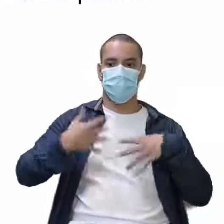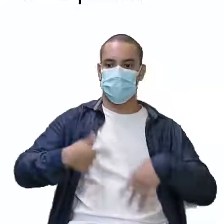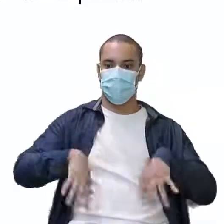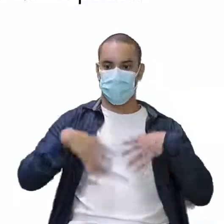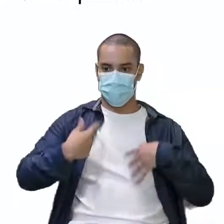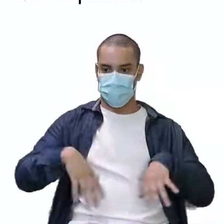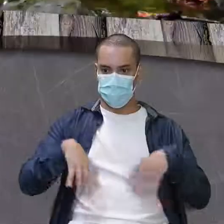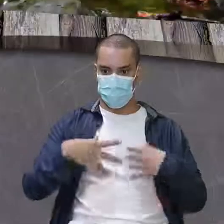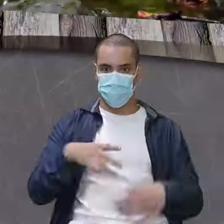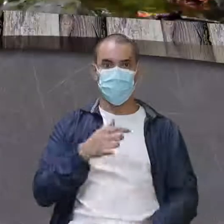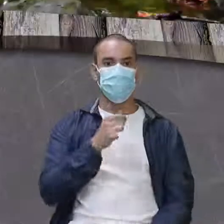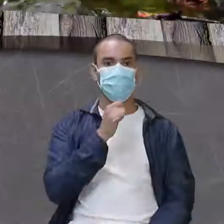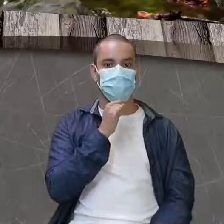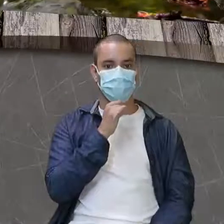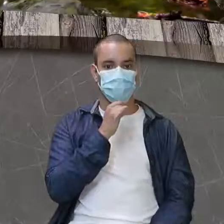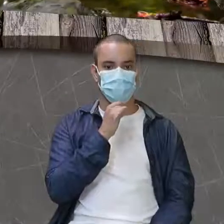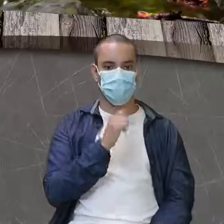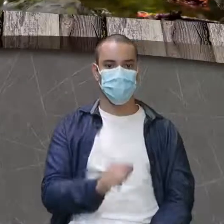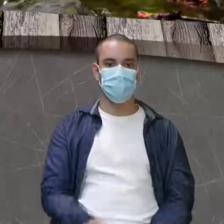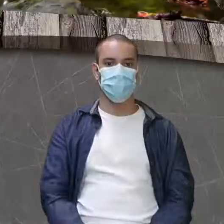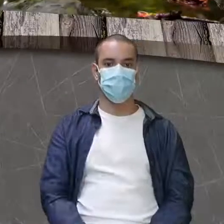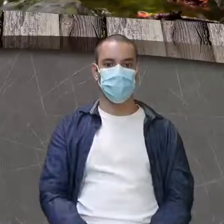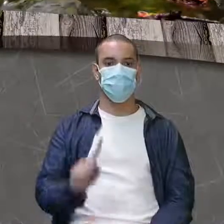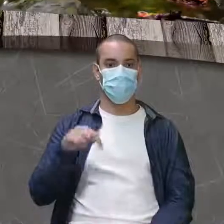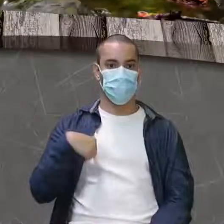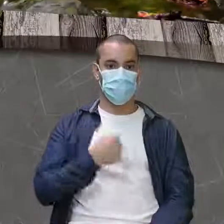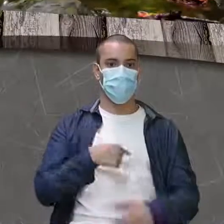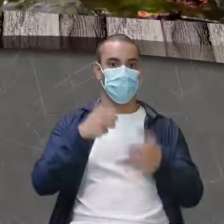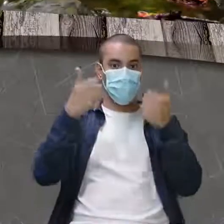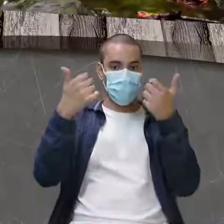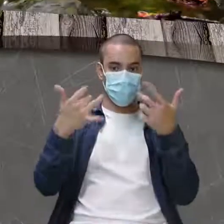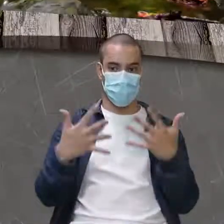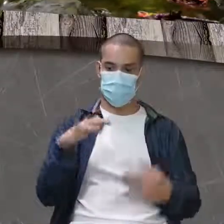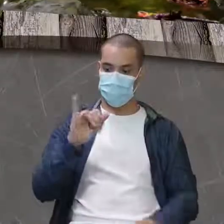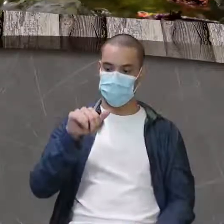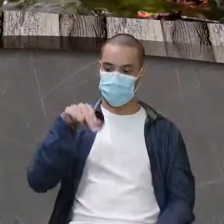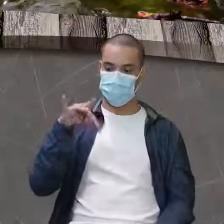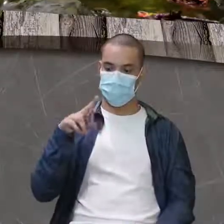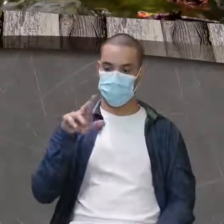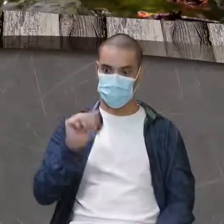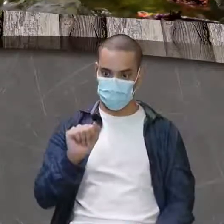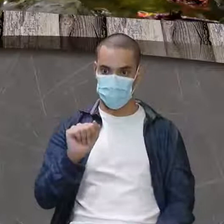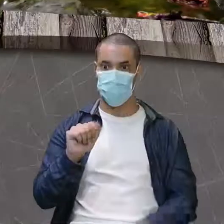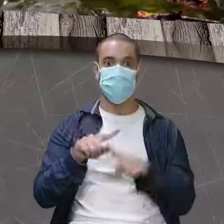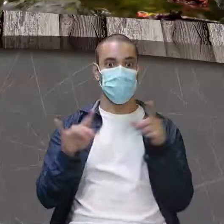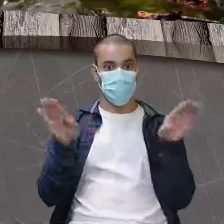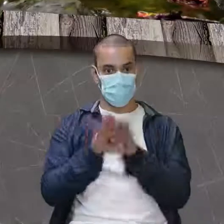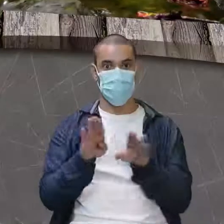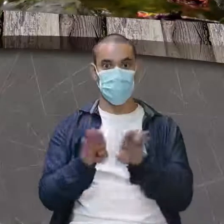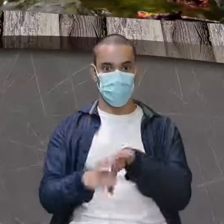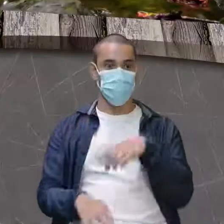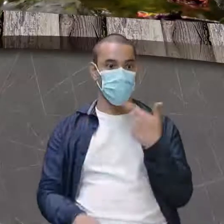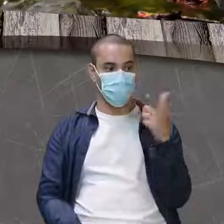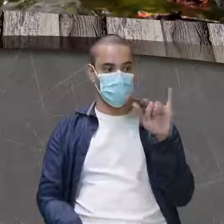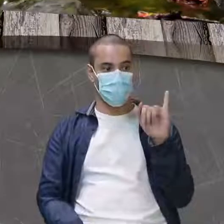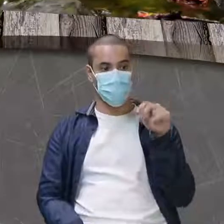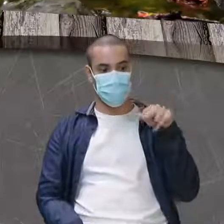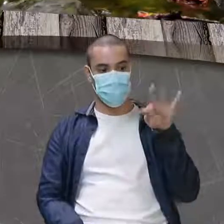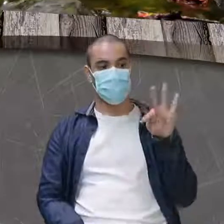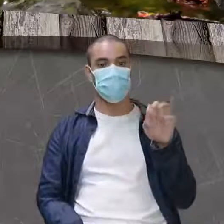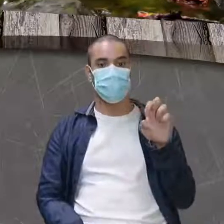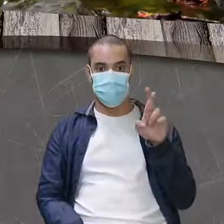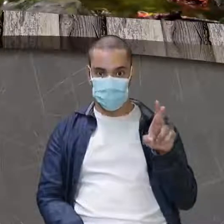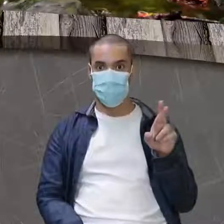Então, olha aqui para mim. A gente está falando de relações intraespecíficas, mas isso também existe nas relações